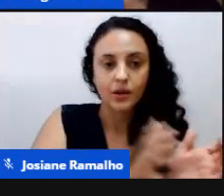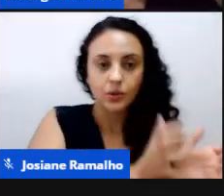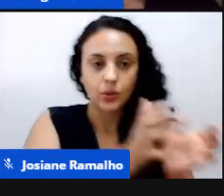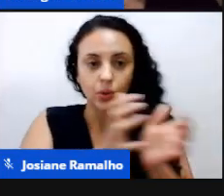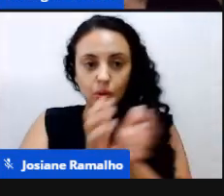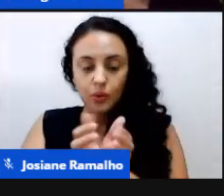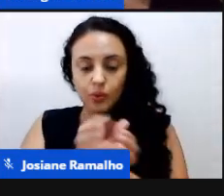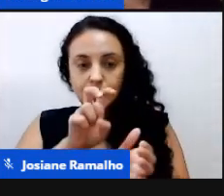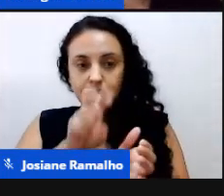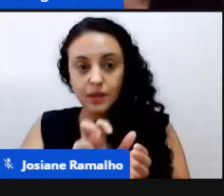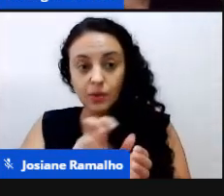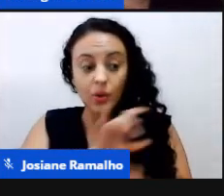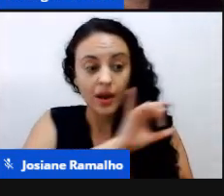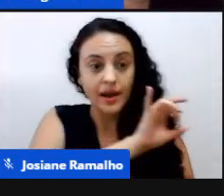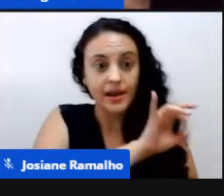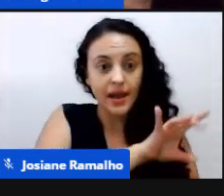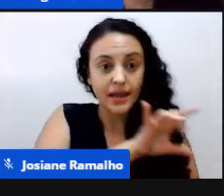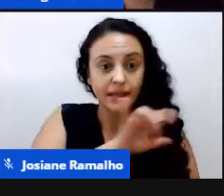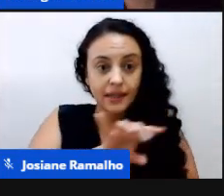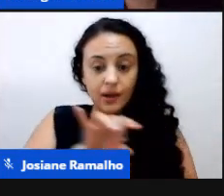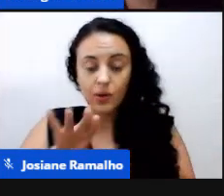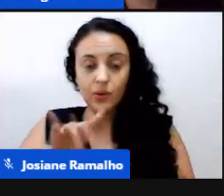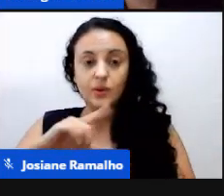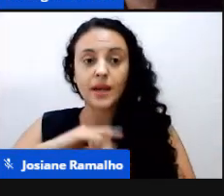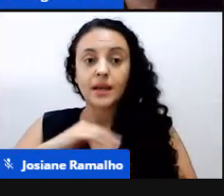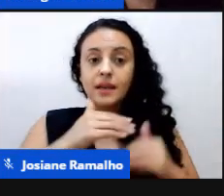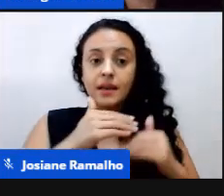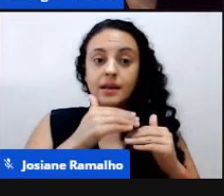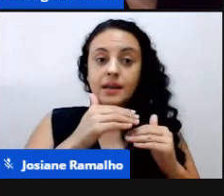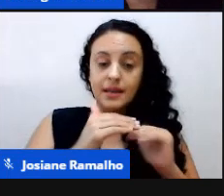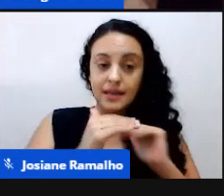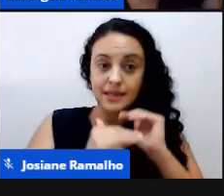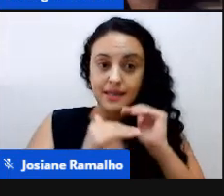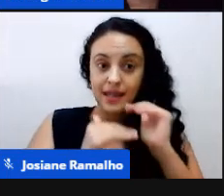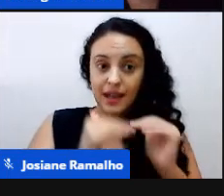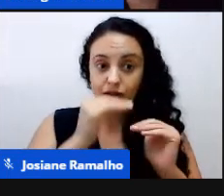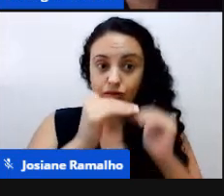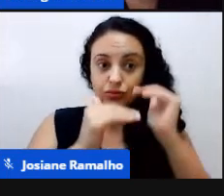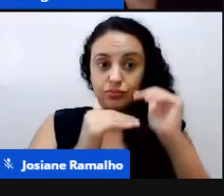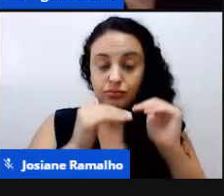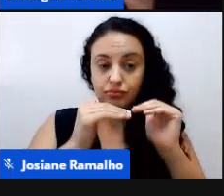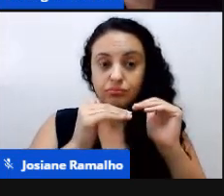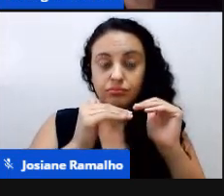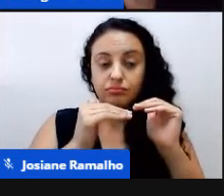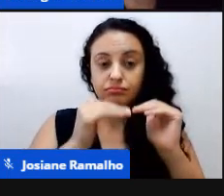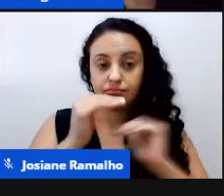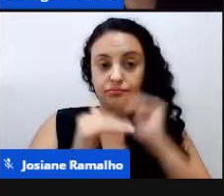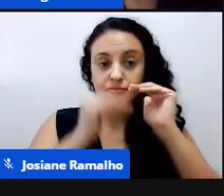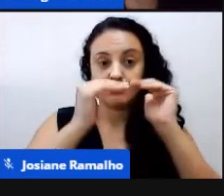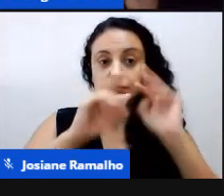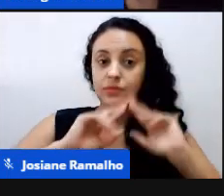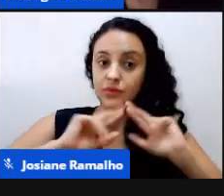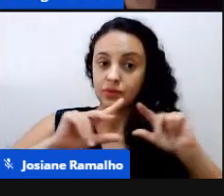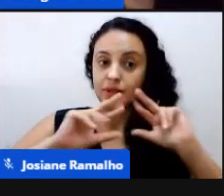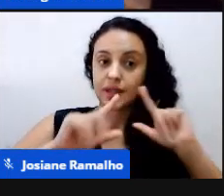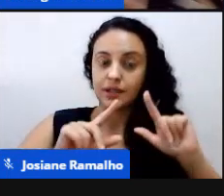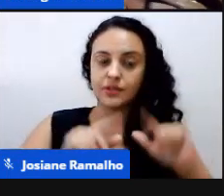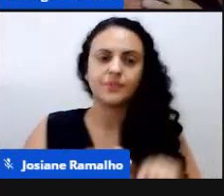mas eu não posso dar a mesma atividade do grupo 4 para o grupo 5? Né, Felipe? Eles perguntam para a gente. Perguntam. Não